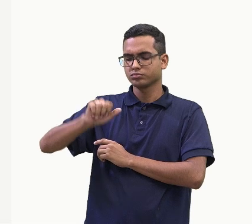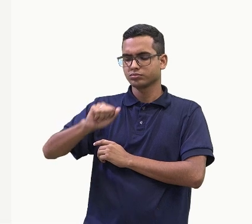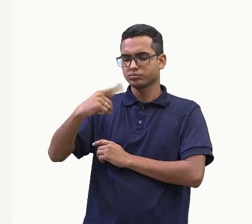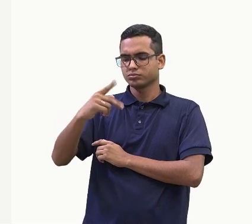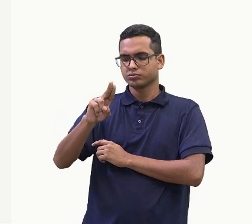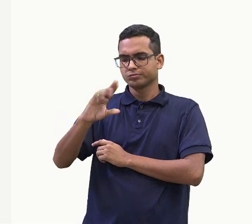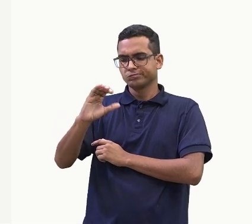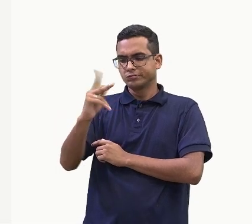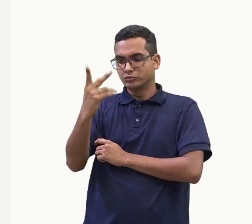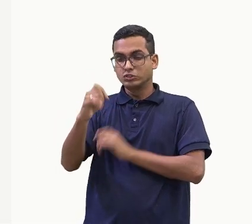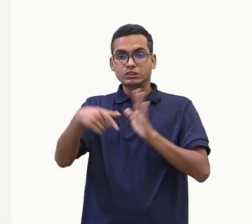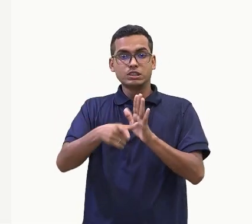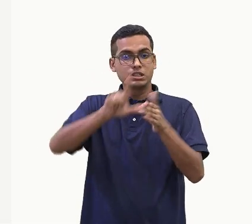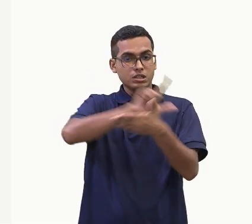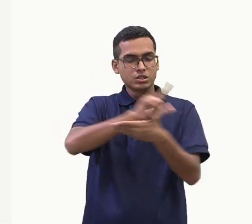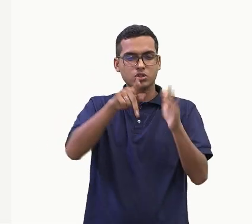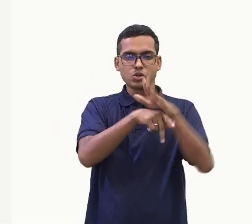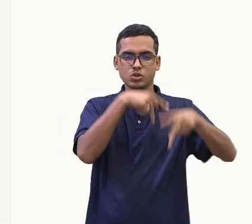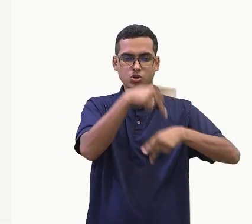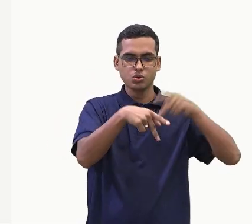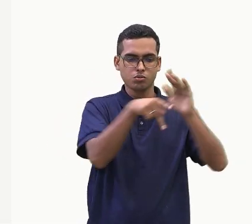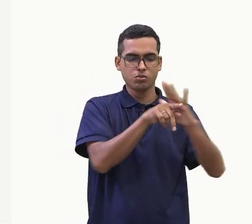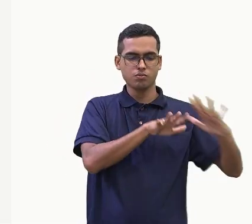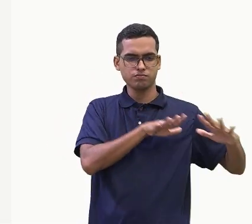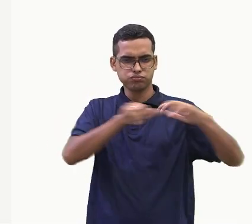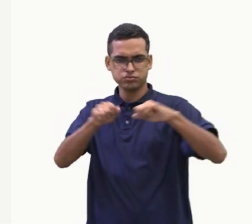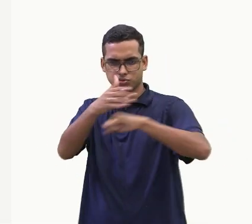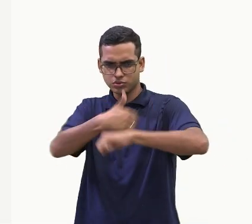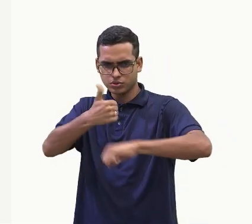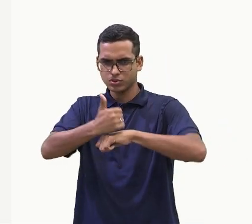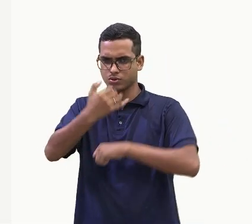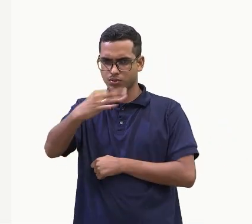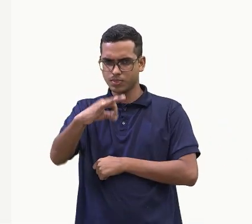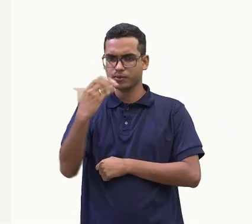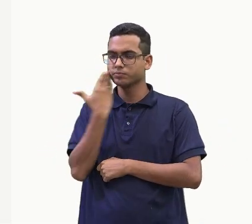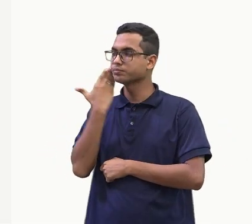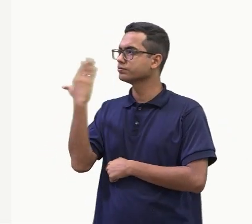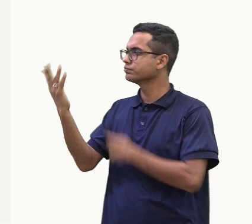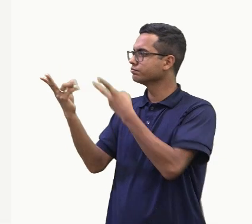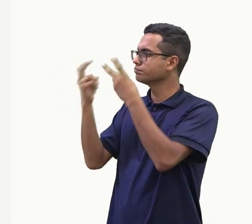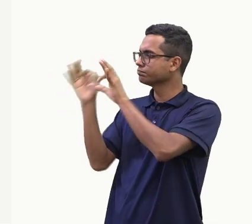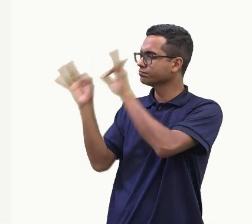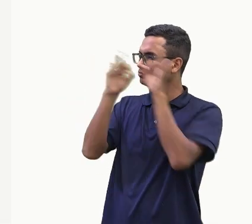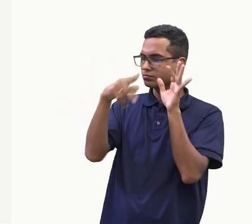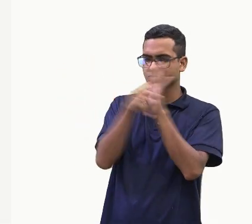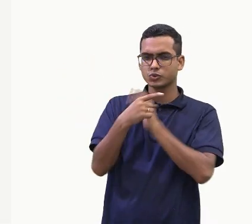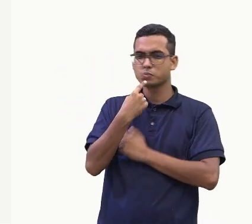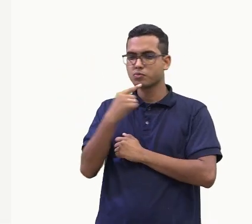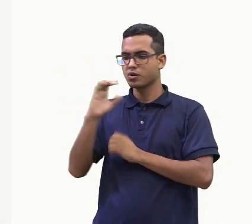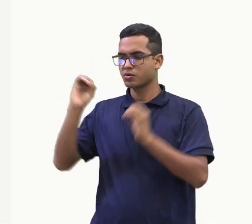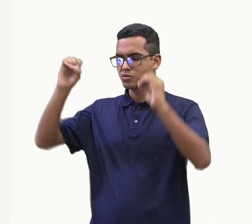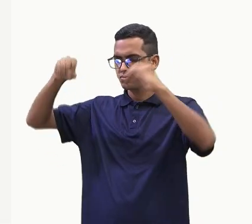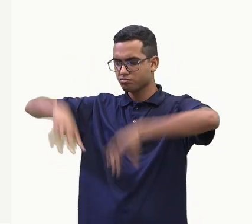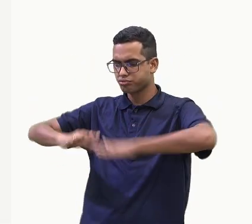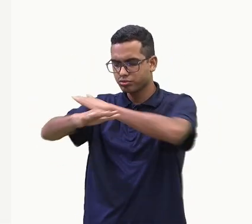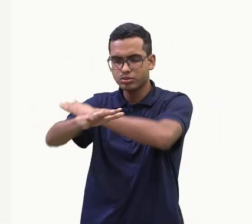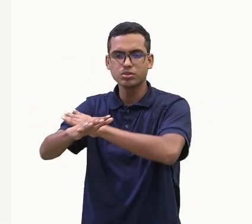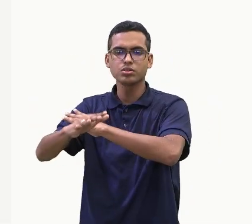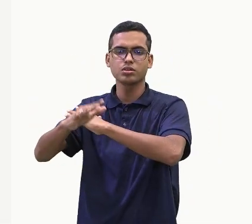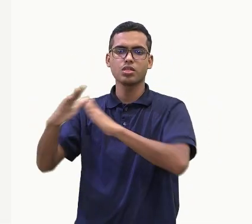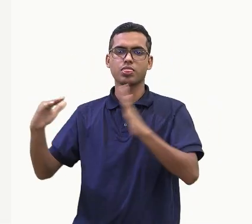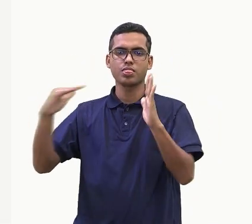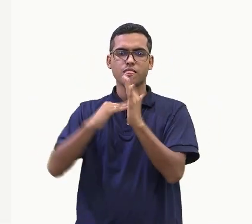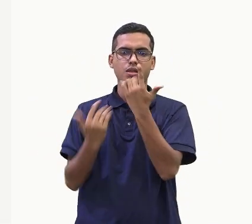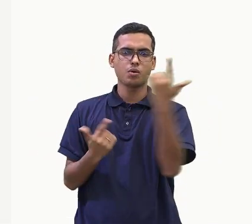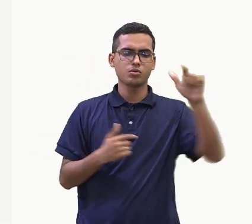do colonizador. Então, vocês conseguem observar que esse território ia do Oceano Pacífico para o